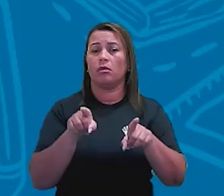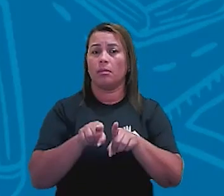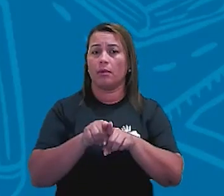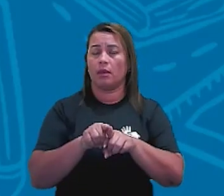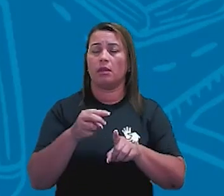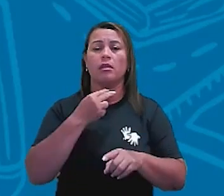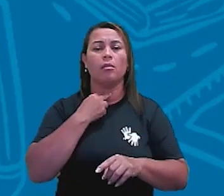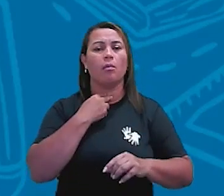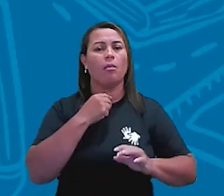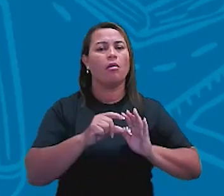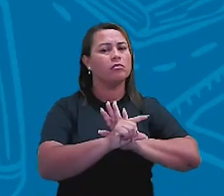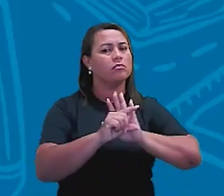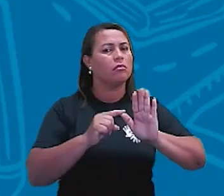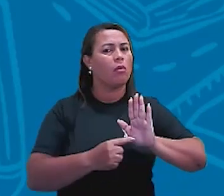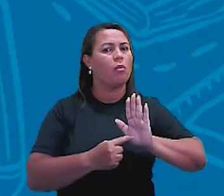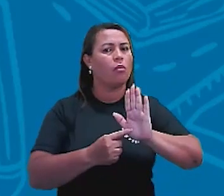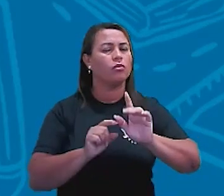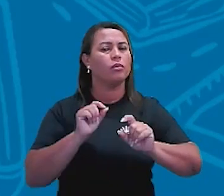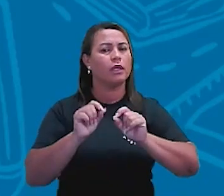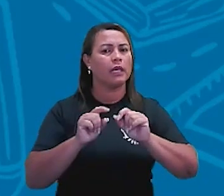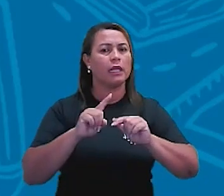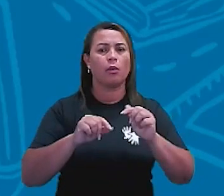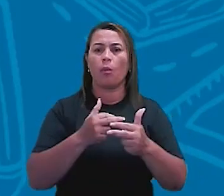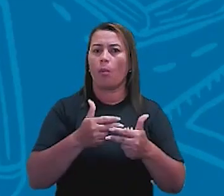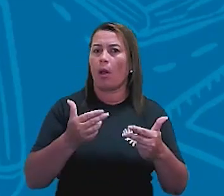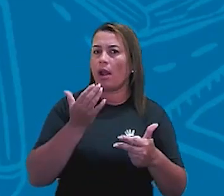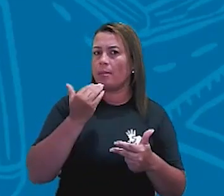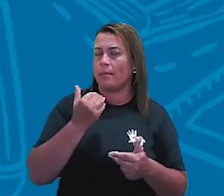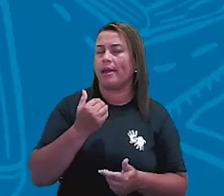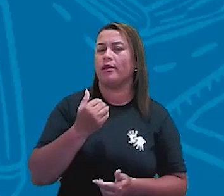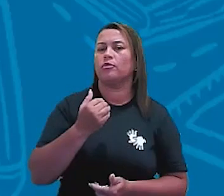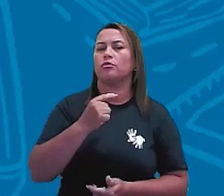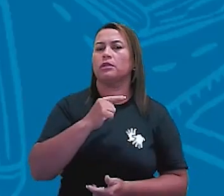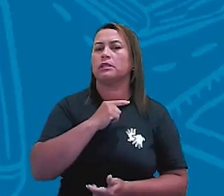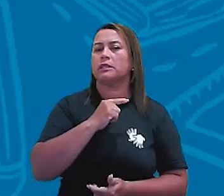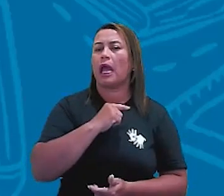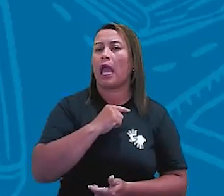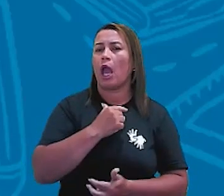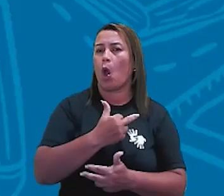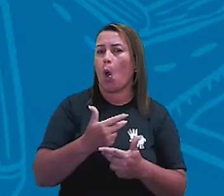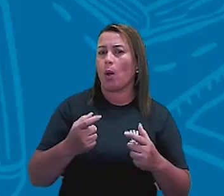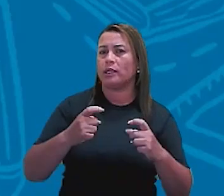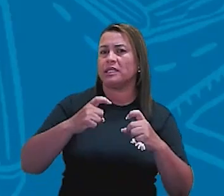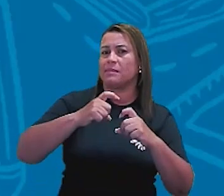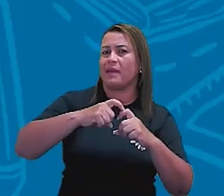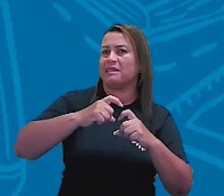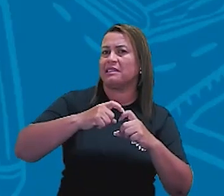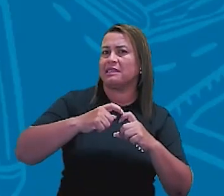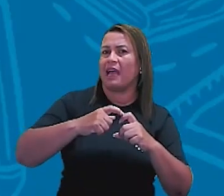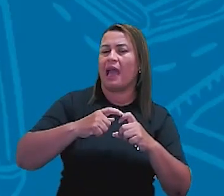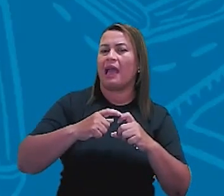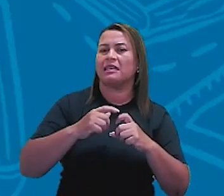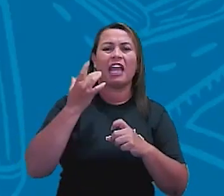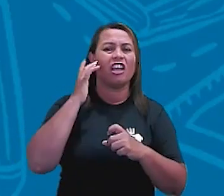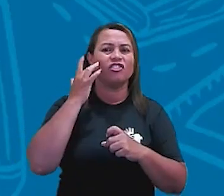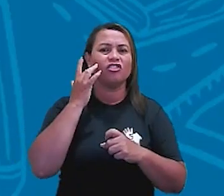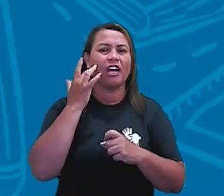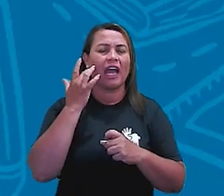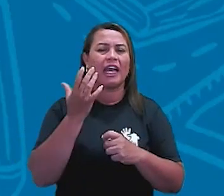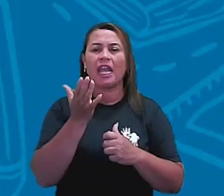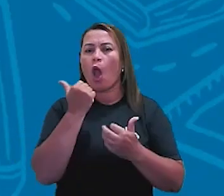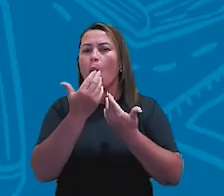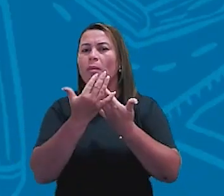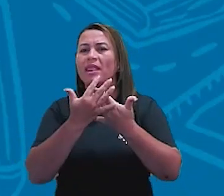não deve indicar no rótulo é que o alimento possui propriedades, né, medicinais e terapêuticas, né? Ou aconselhar o seu consumo